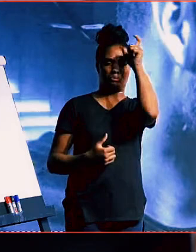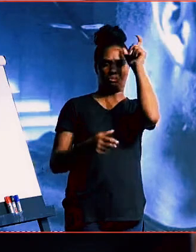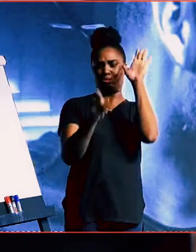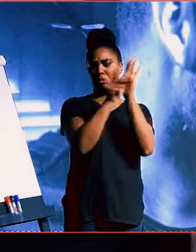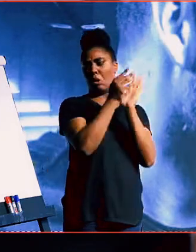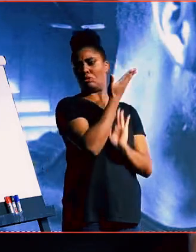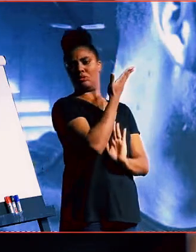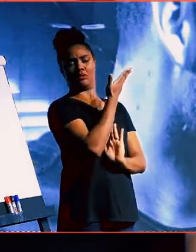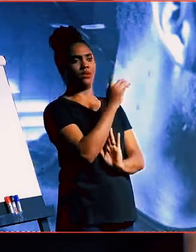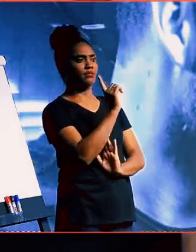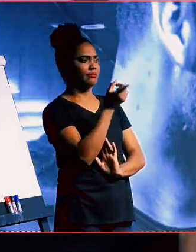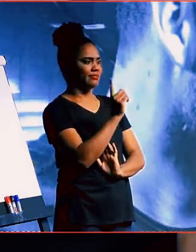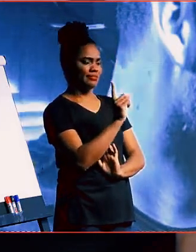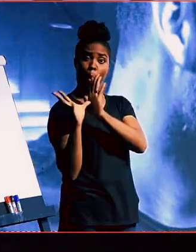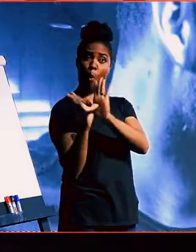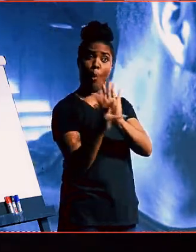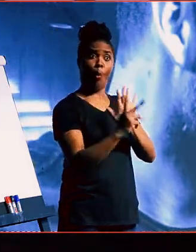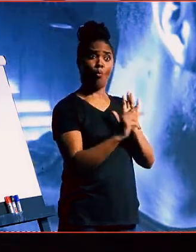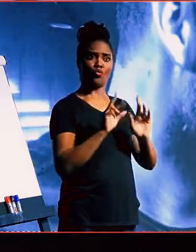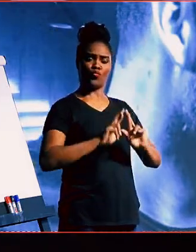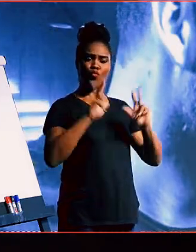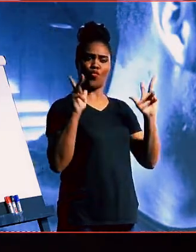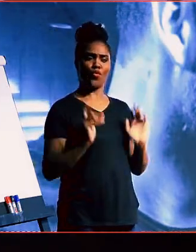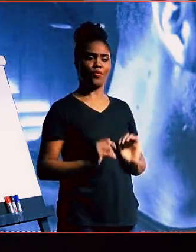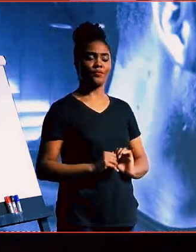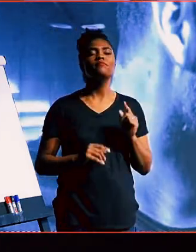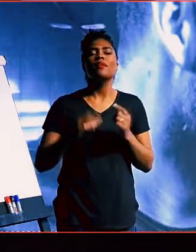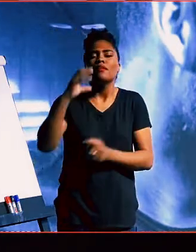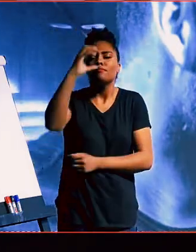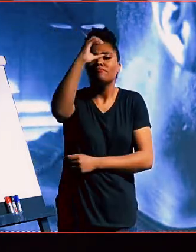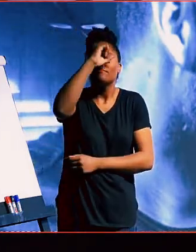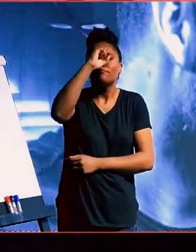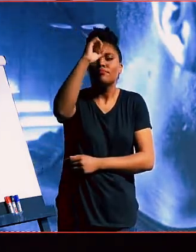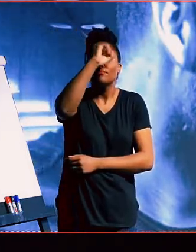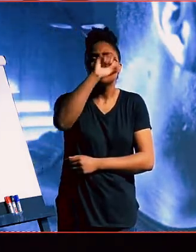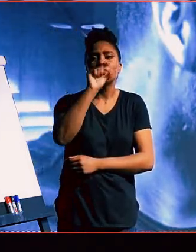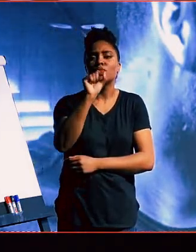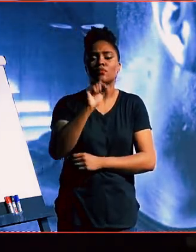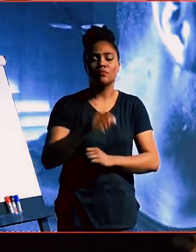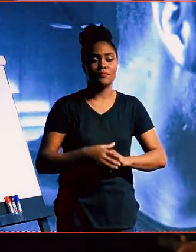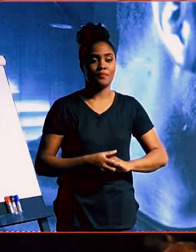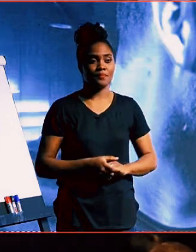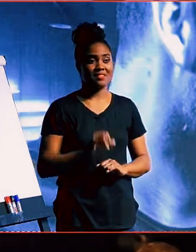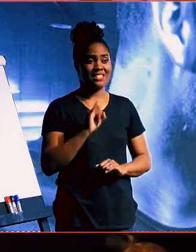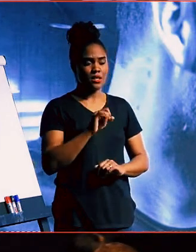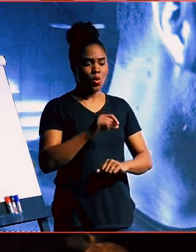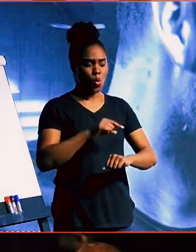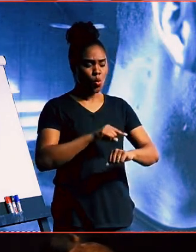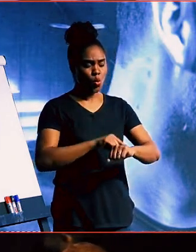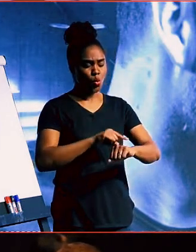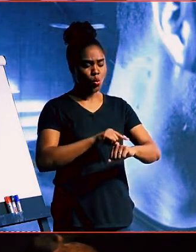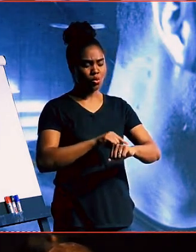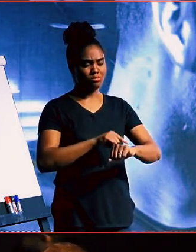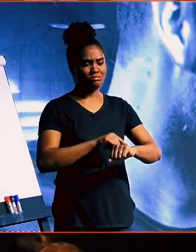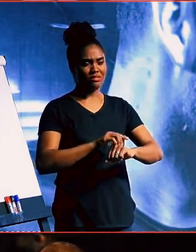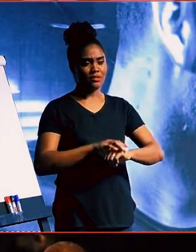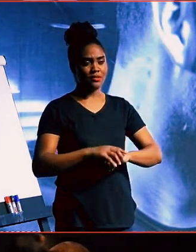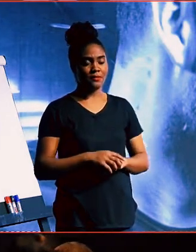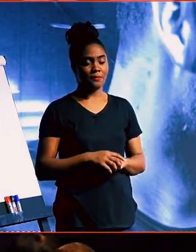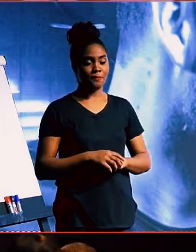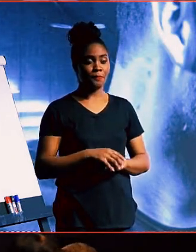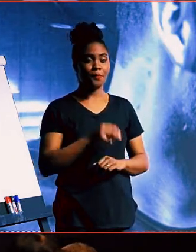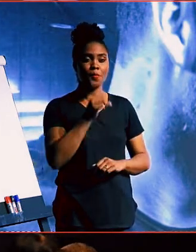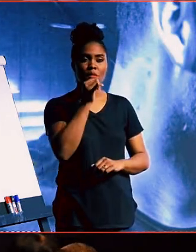é posseiro ele toma coisa dos outros que que a gente aprende com isso se você não confrontar o tempo você vai ficar ou